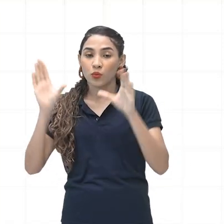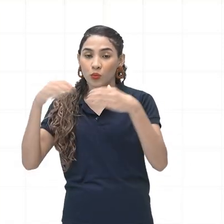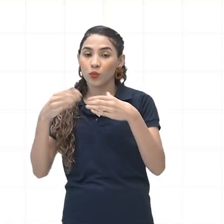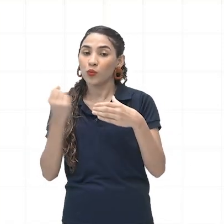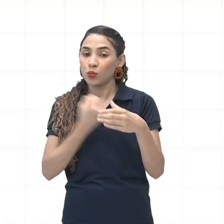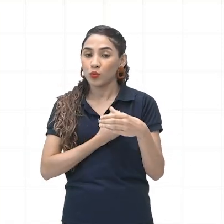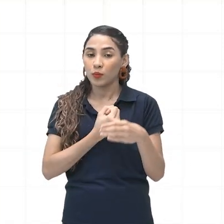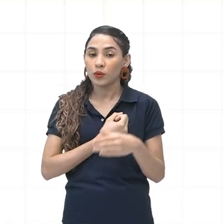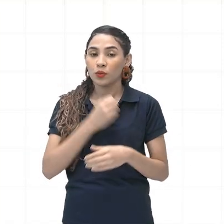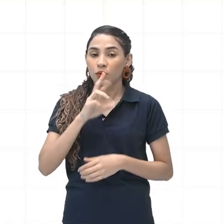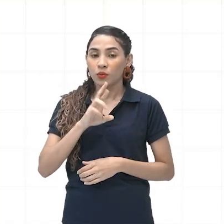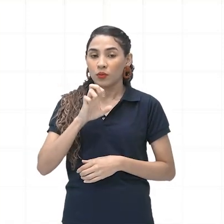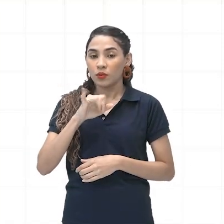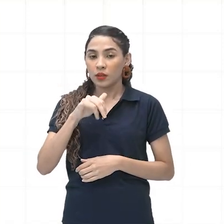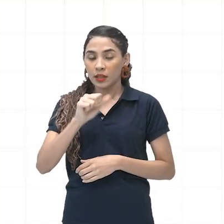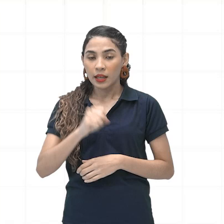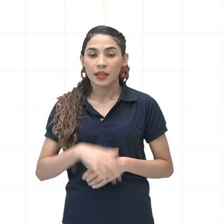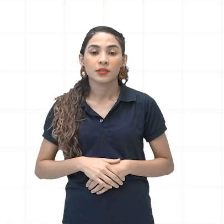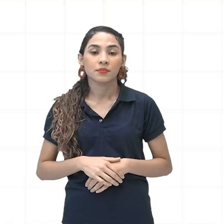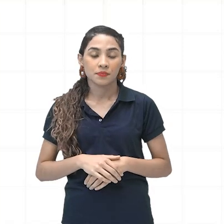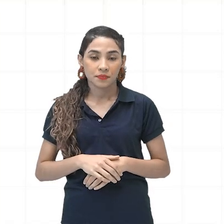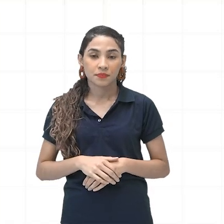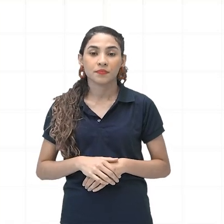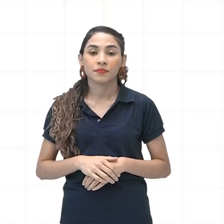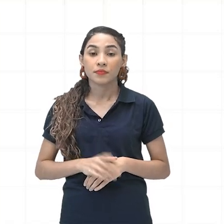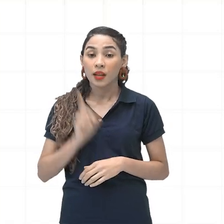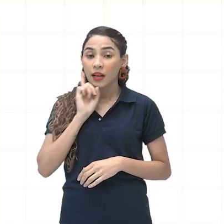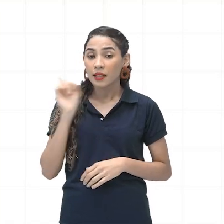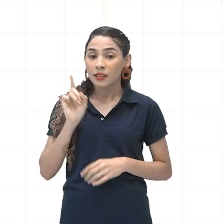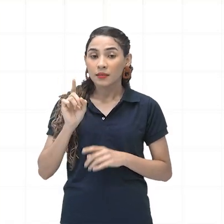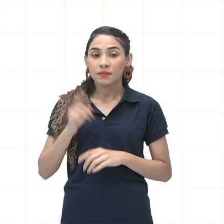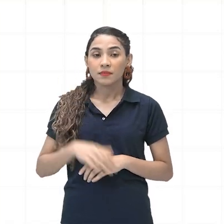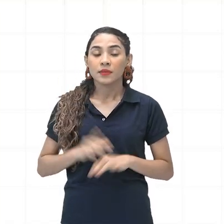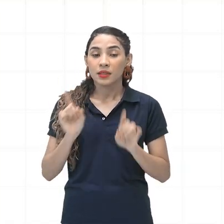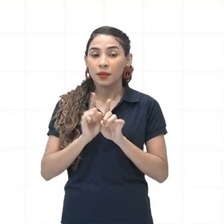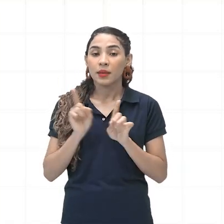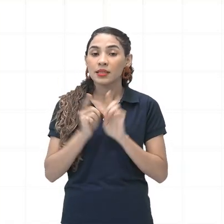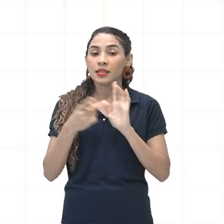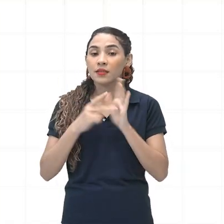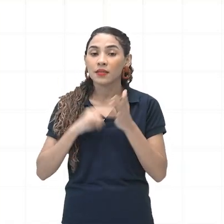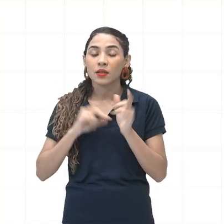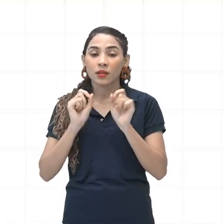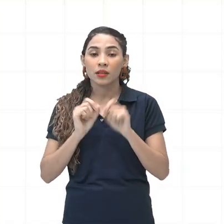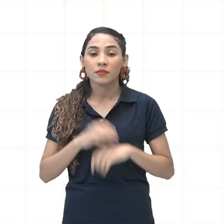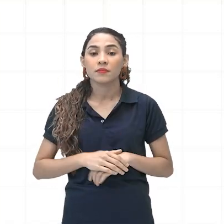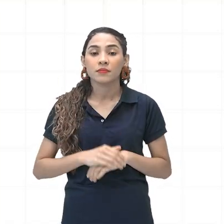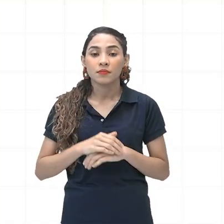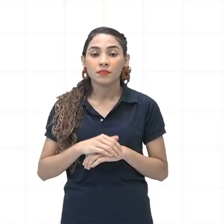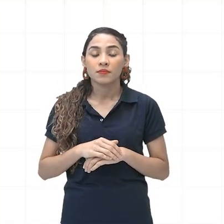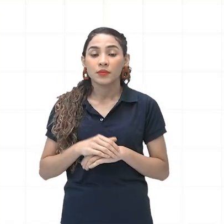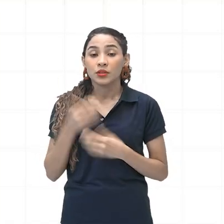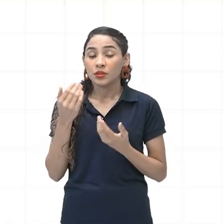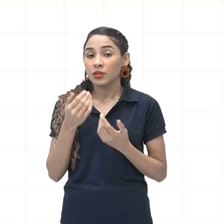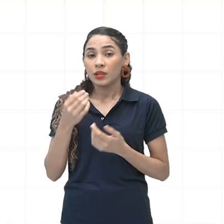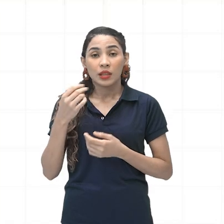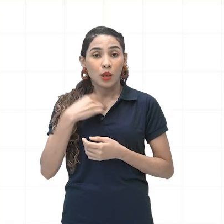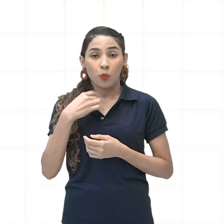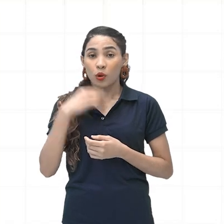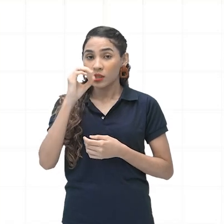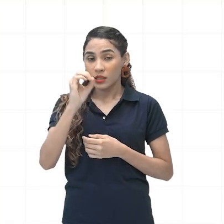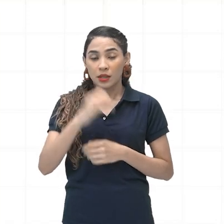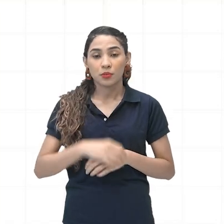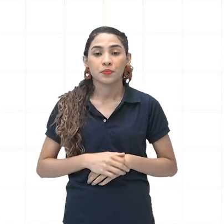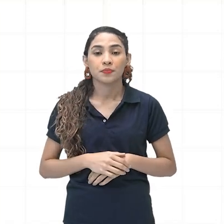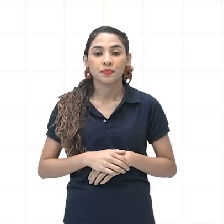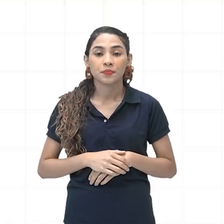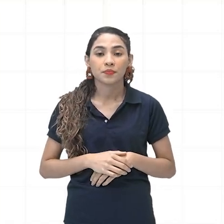ó. Com A pertencente aos reais, esse asterisco significa exclusão do número 0.